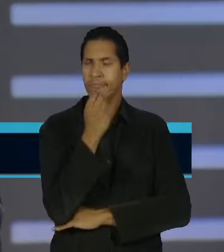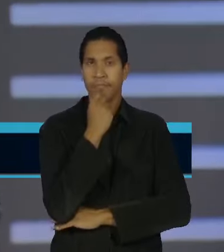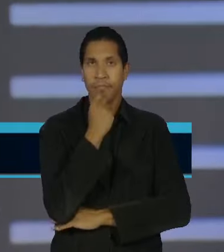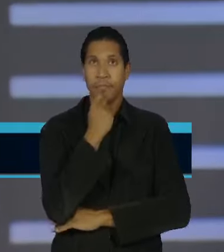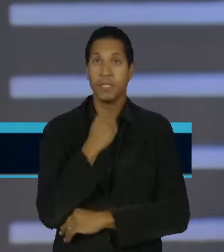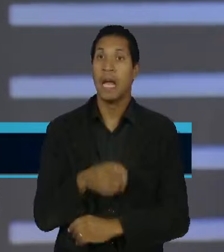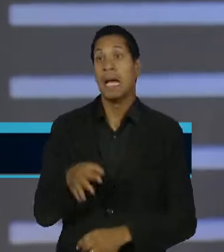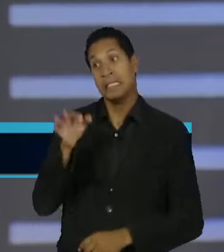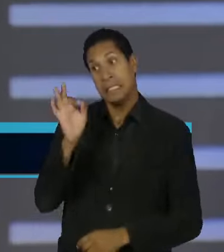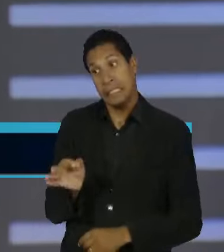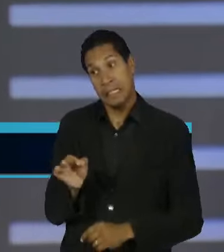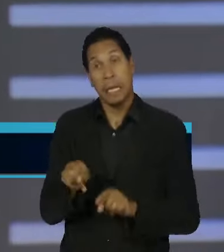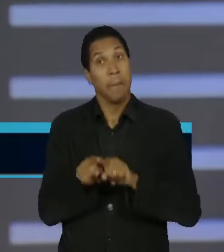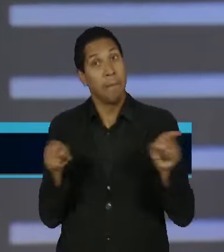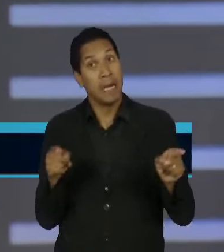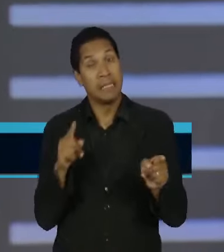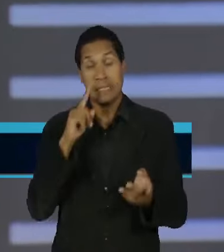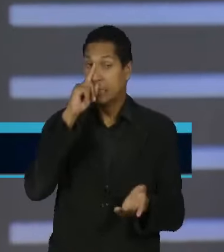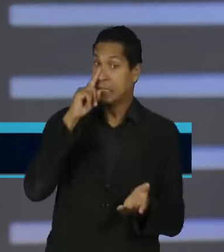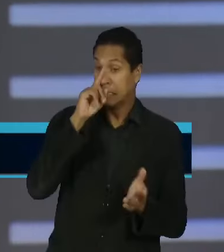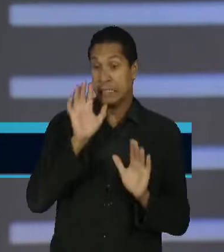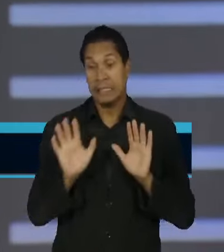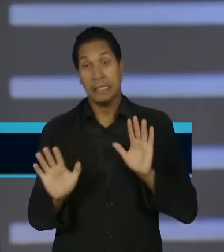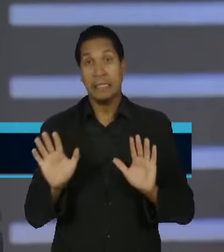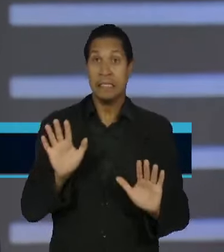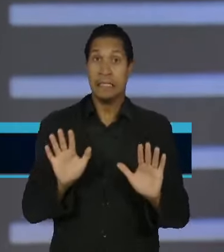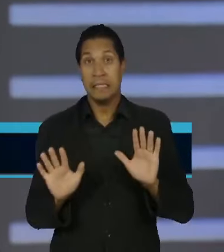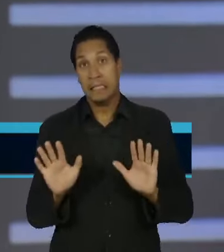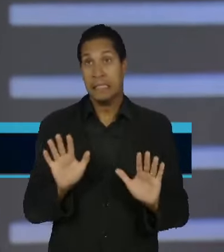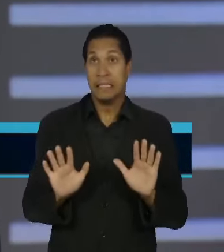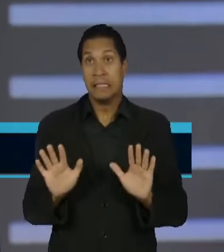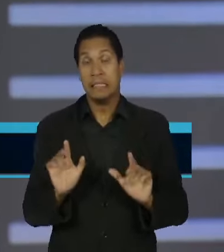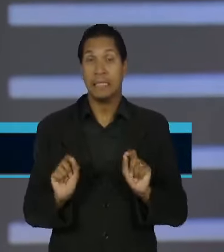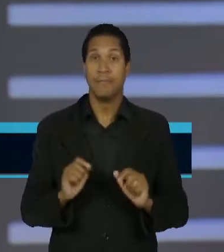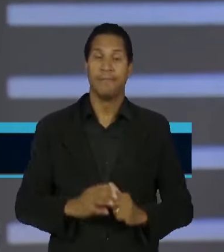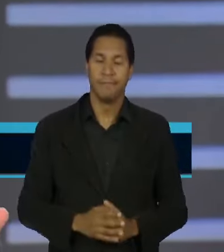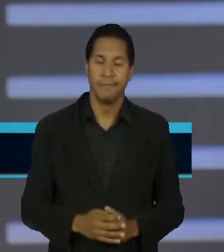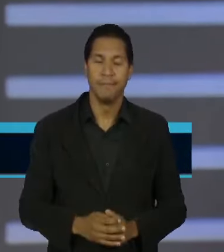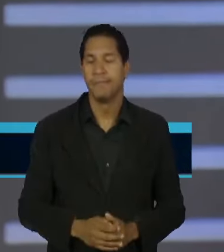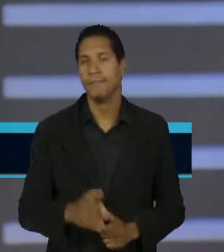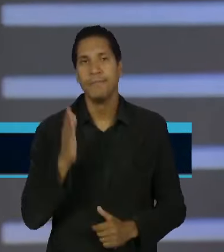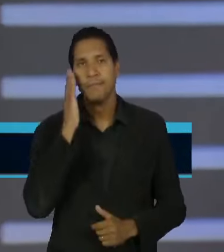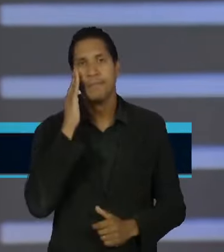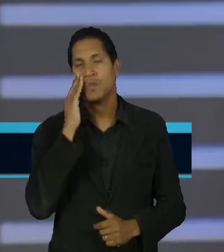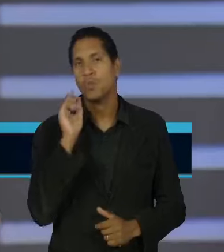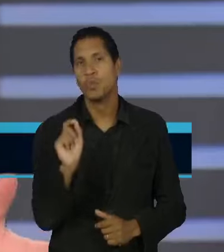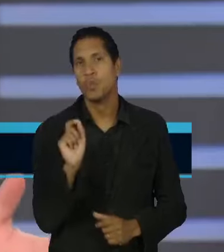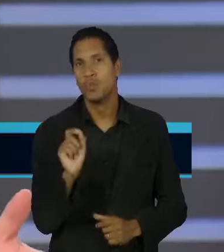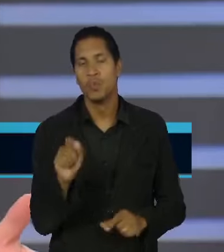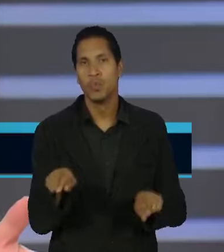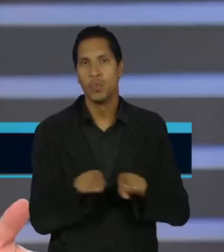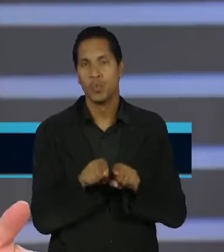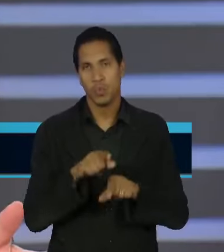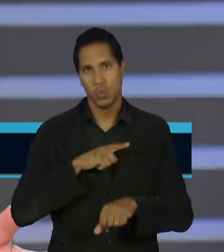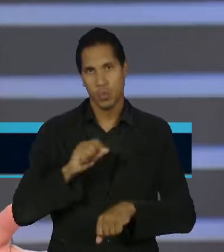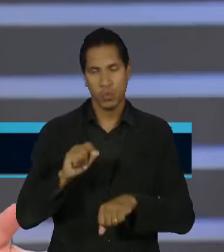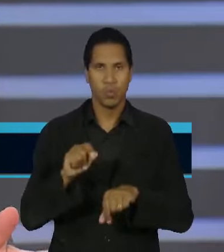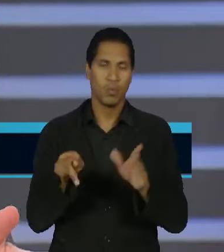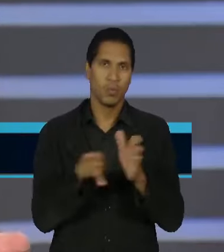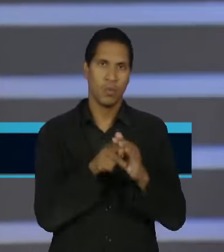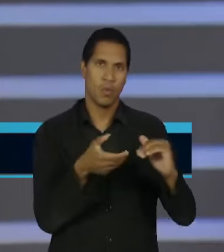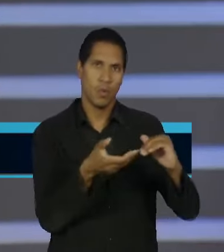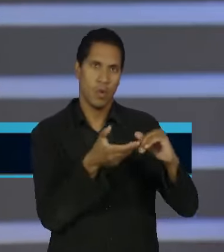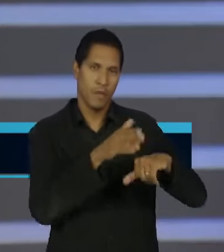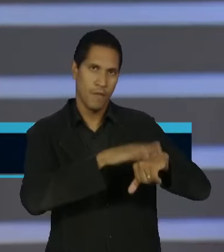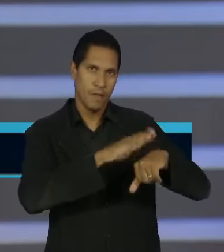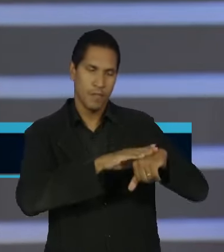acertada mas é arriscada ao mesmo tempo né Acho que o pessoal é bom entender né que a o que que o congresso tá fazendo desde o governo Dilma Roussef